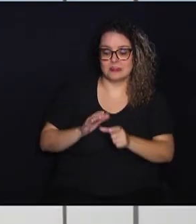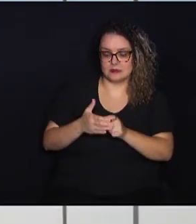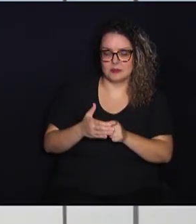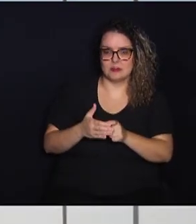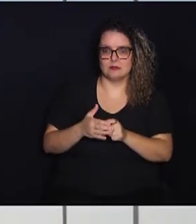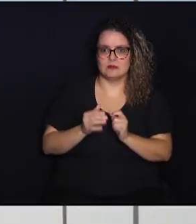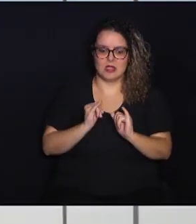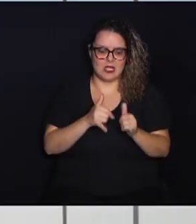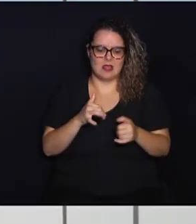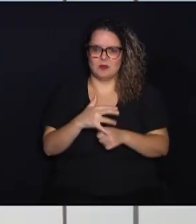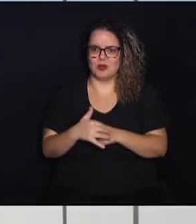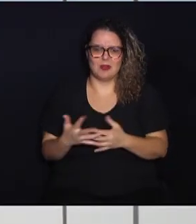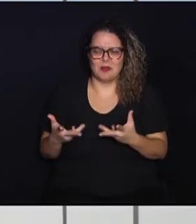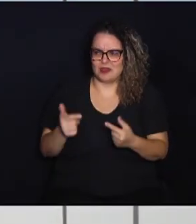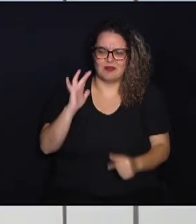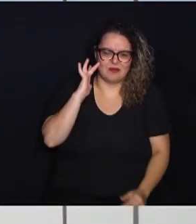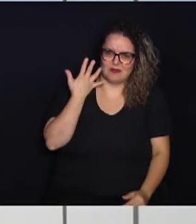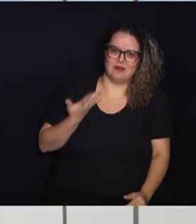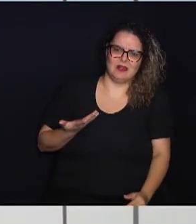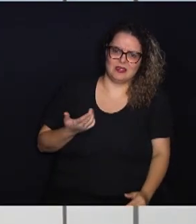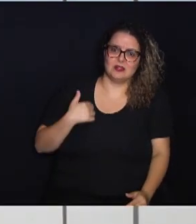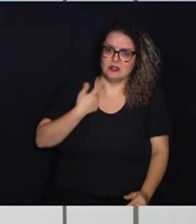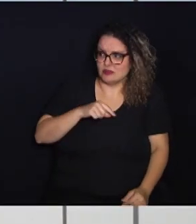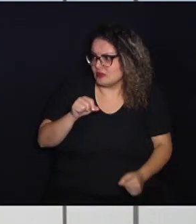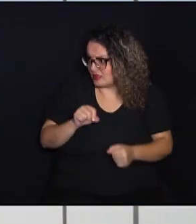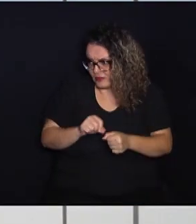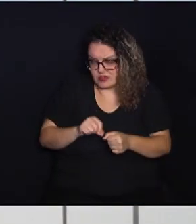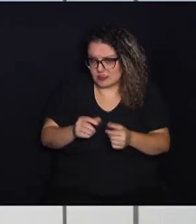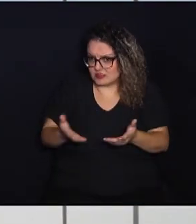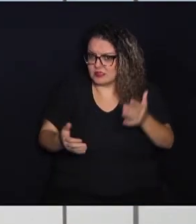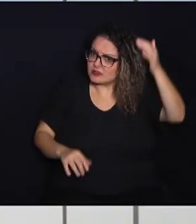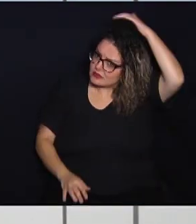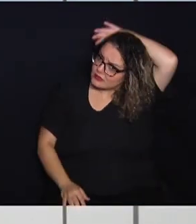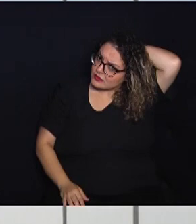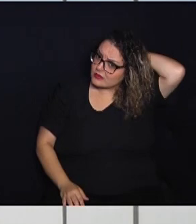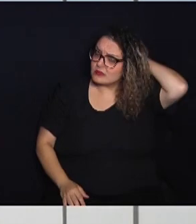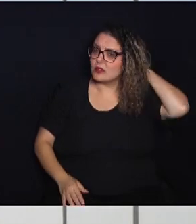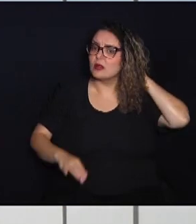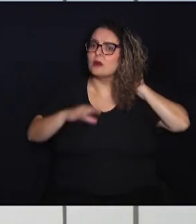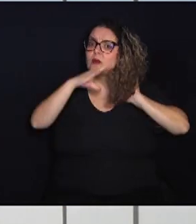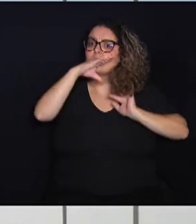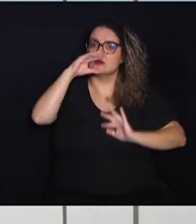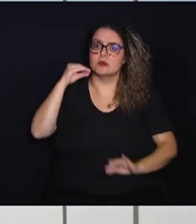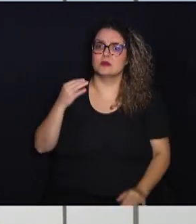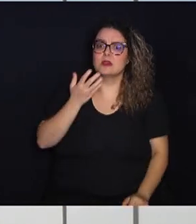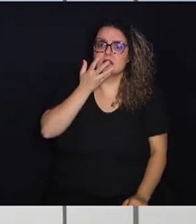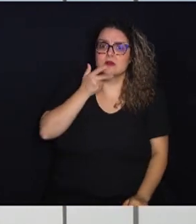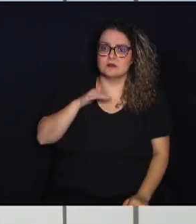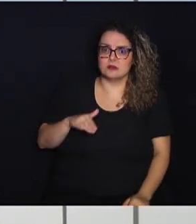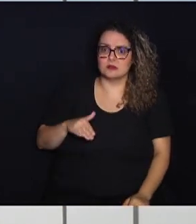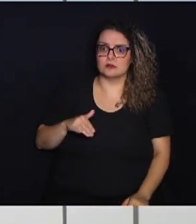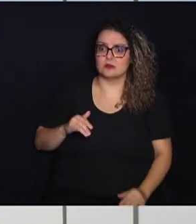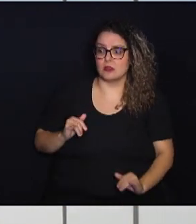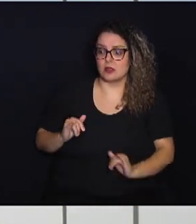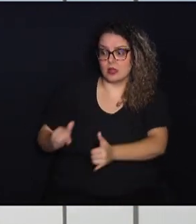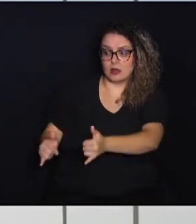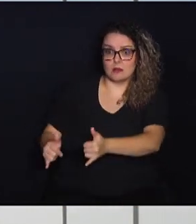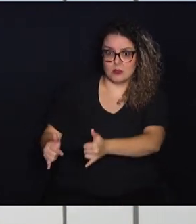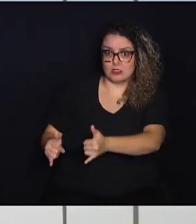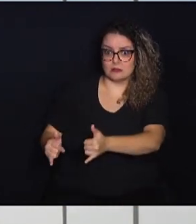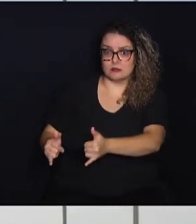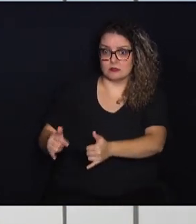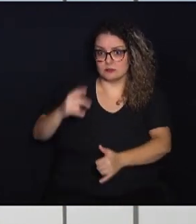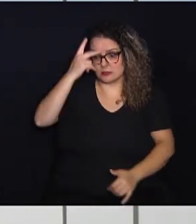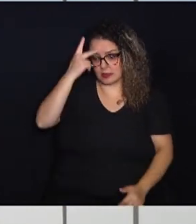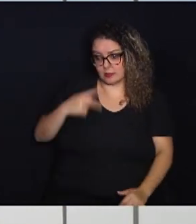é maravilhoso, eu acho, porque a gente tem feito isso mesmo. Os adolescentes, as crianças estão abandonados à própria